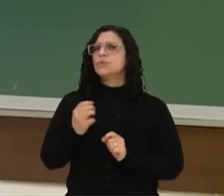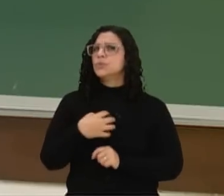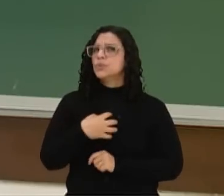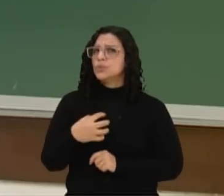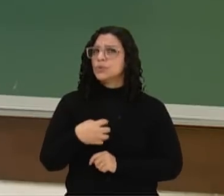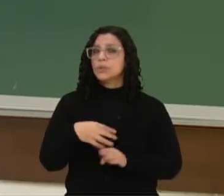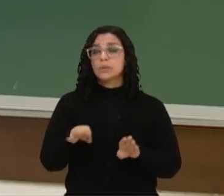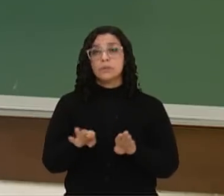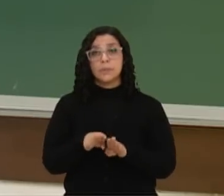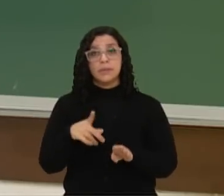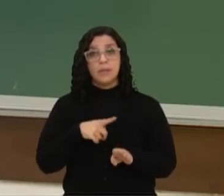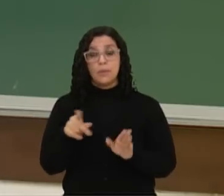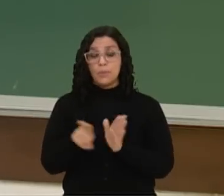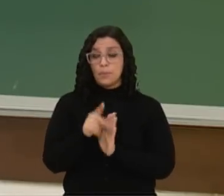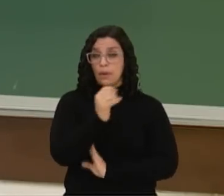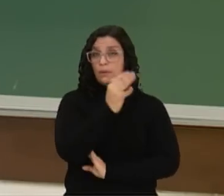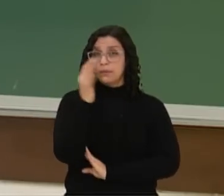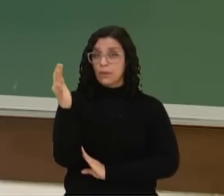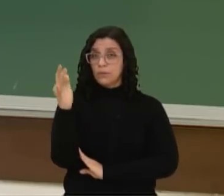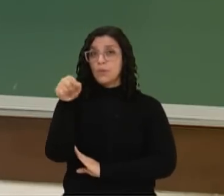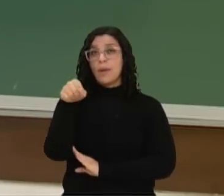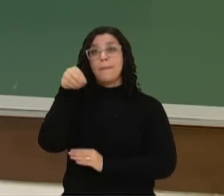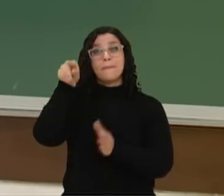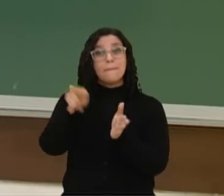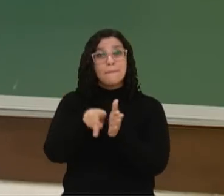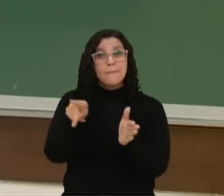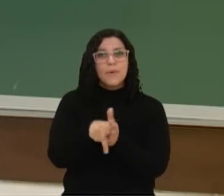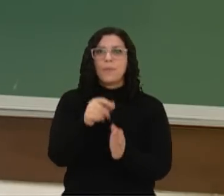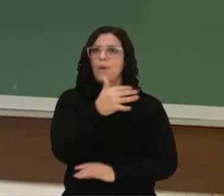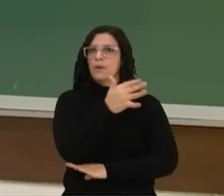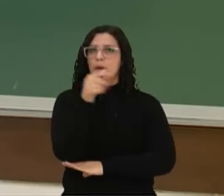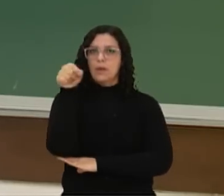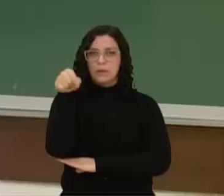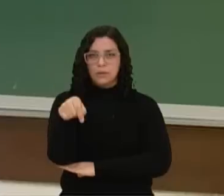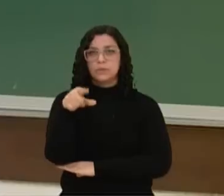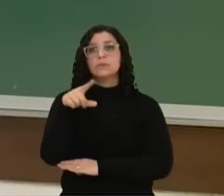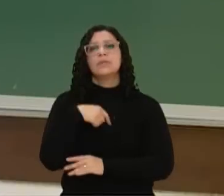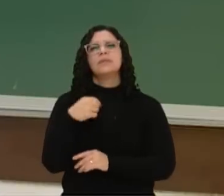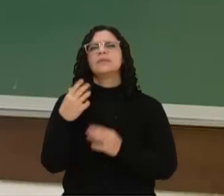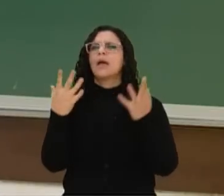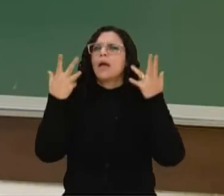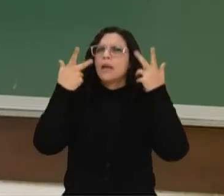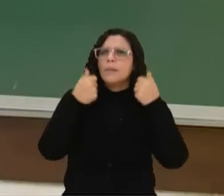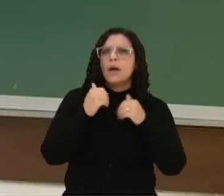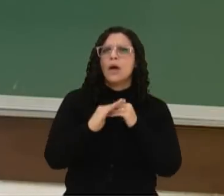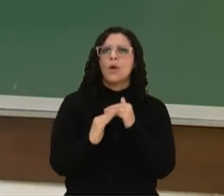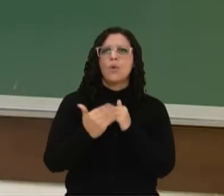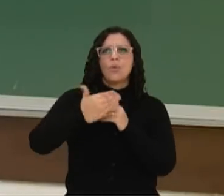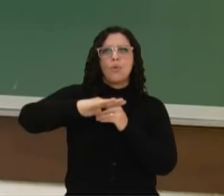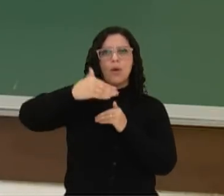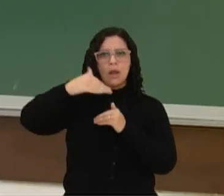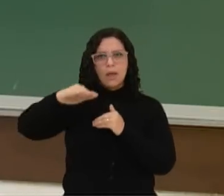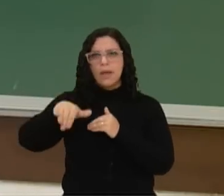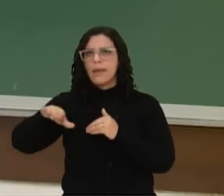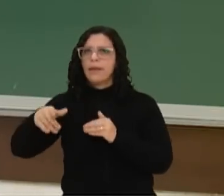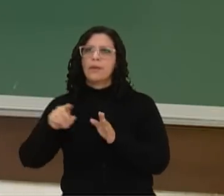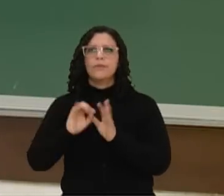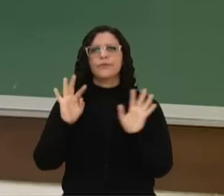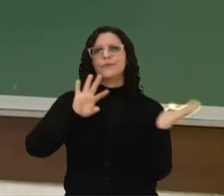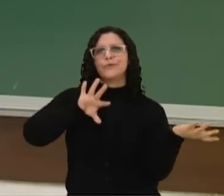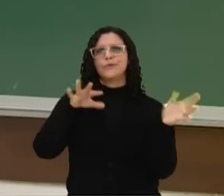as composições naturais, aquilo que faz parte da natureza, seres vivos, relevo, clima, recursos